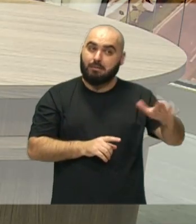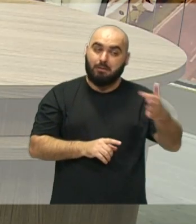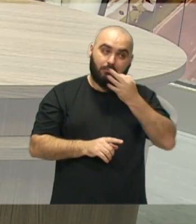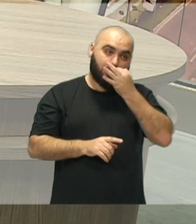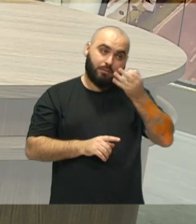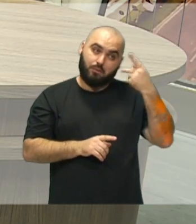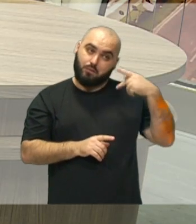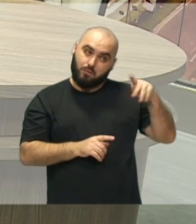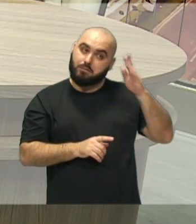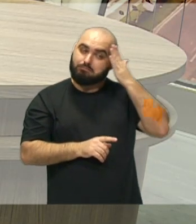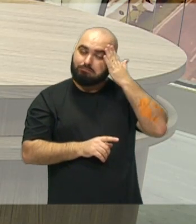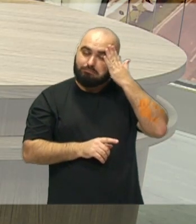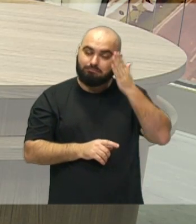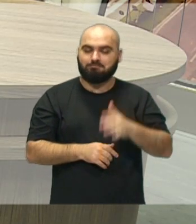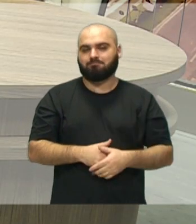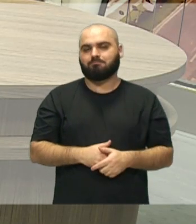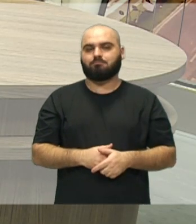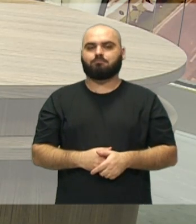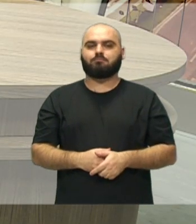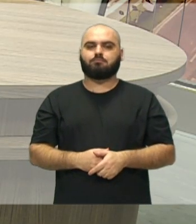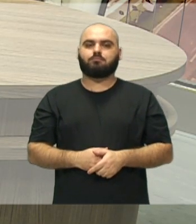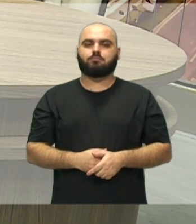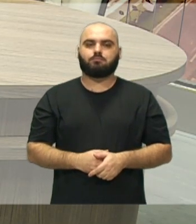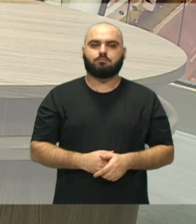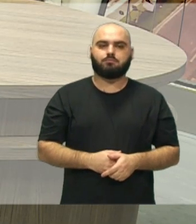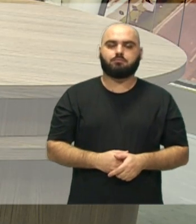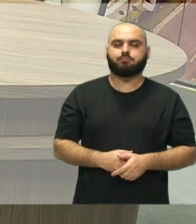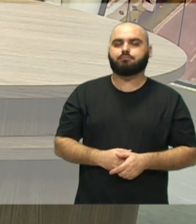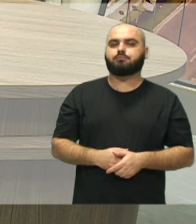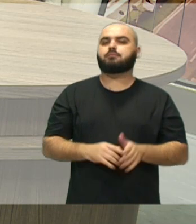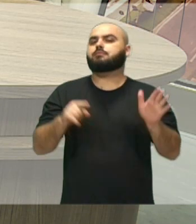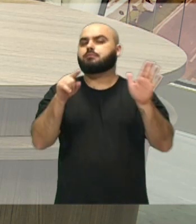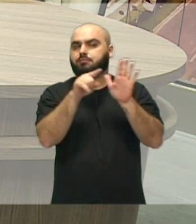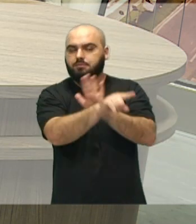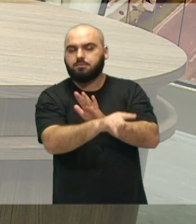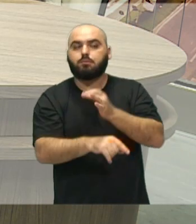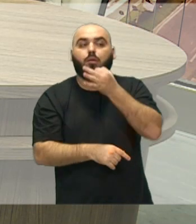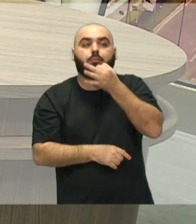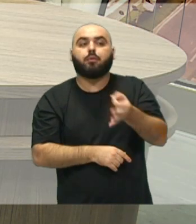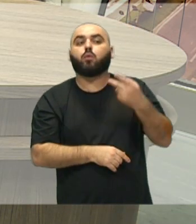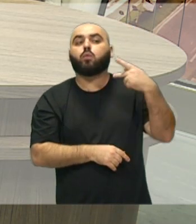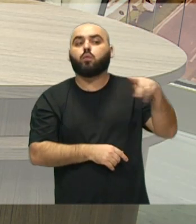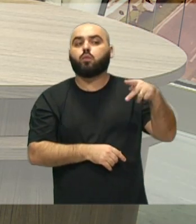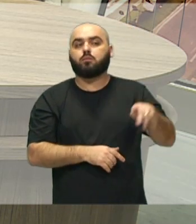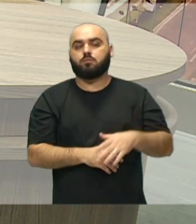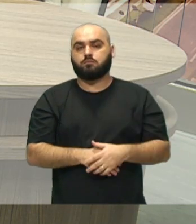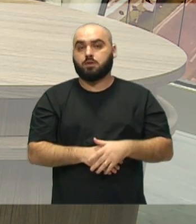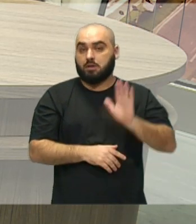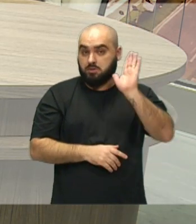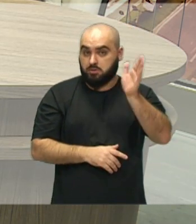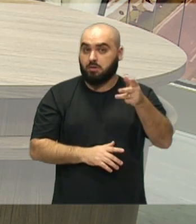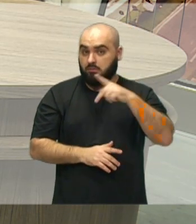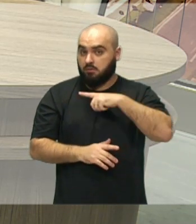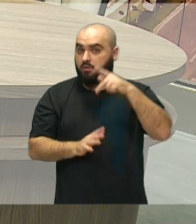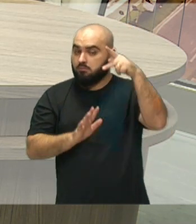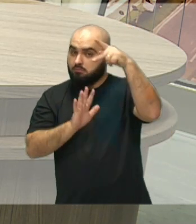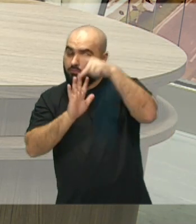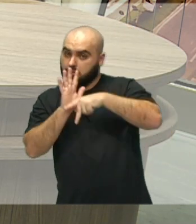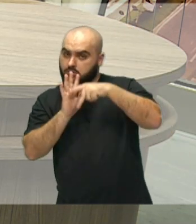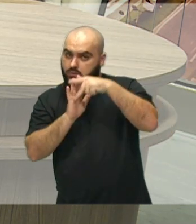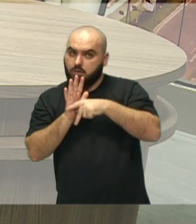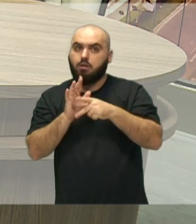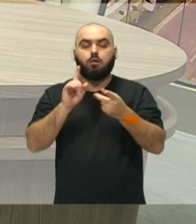opinião. O que você acha, por exemplo, tem alguns projetos,